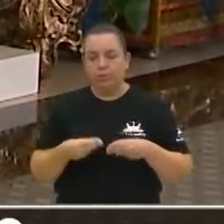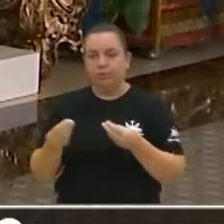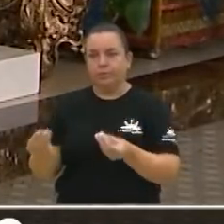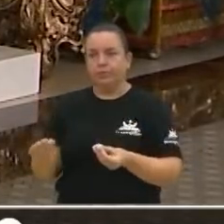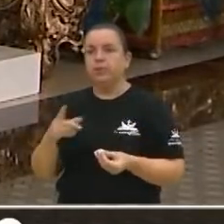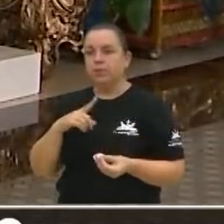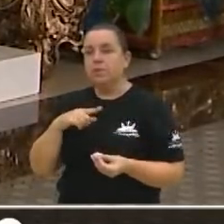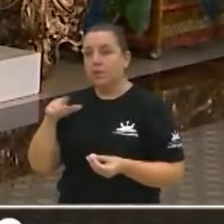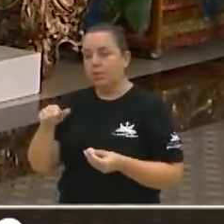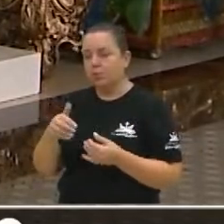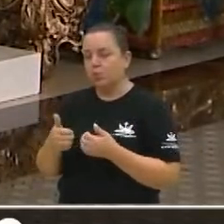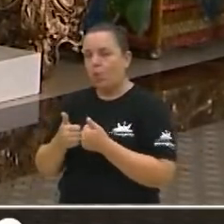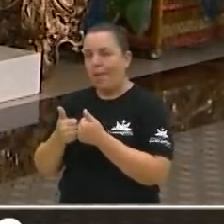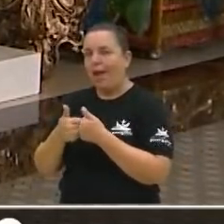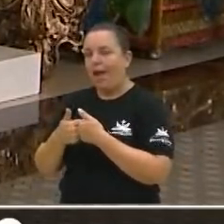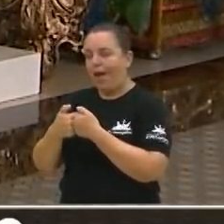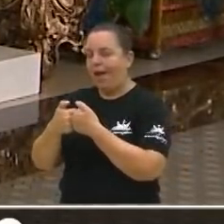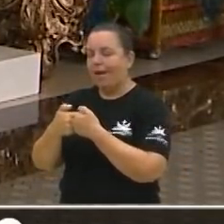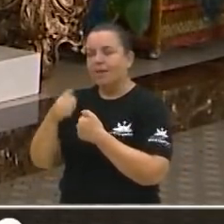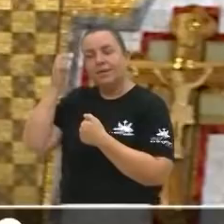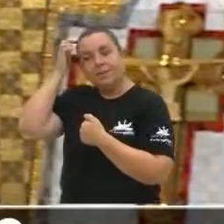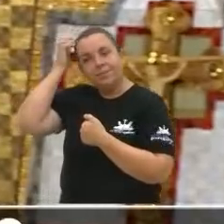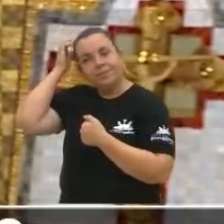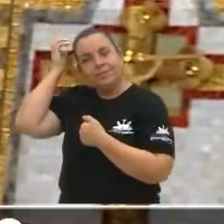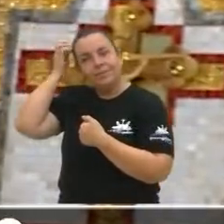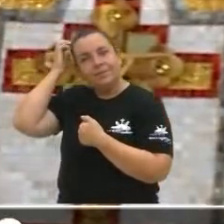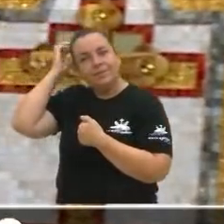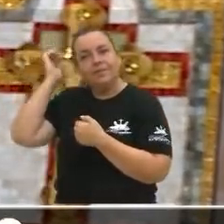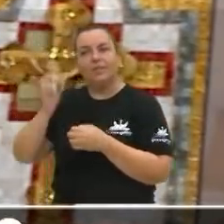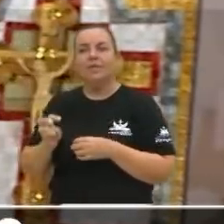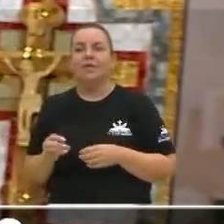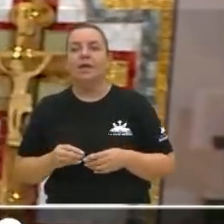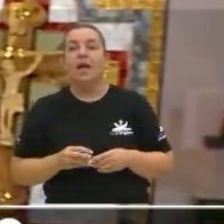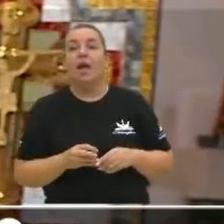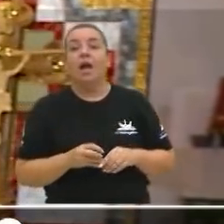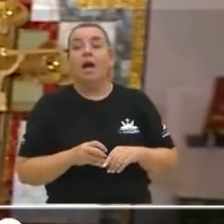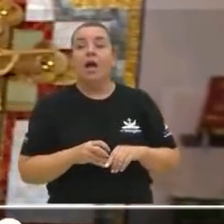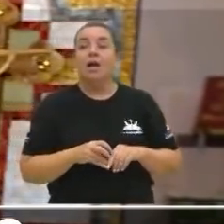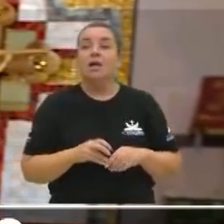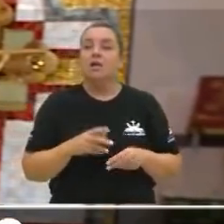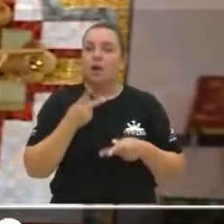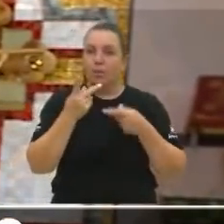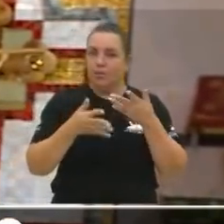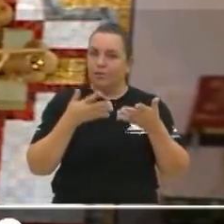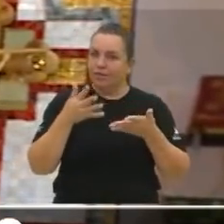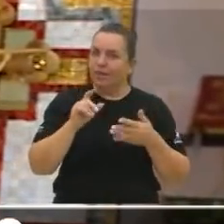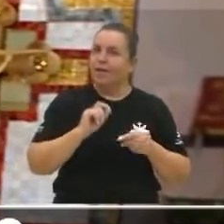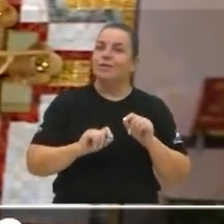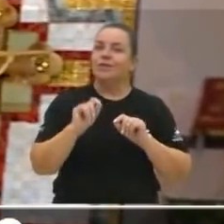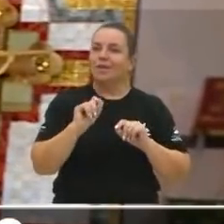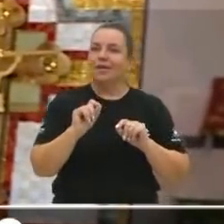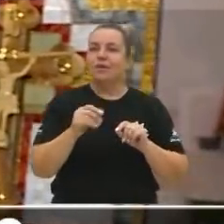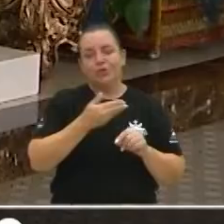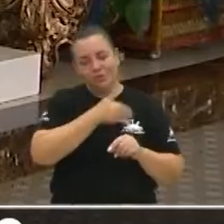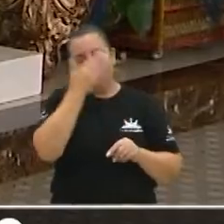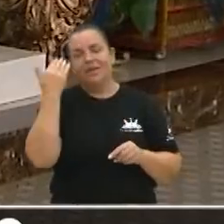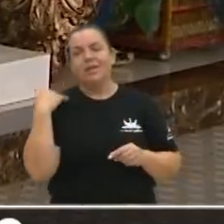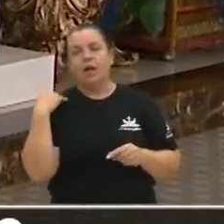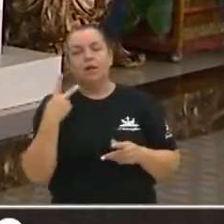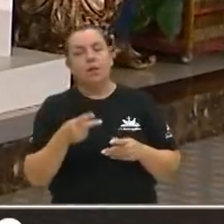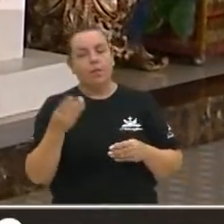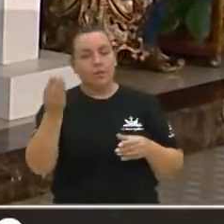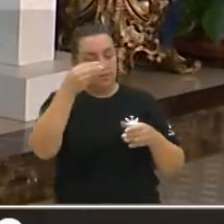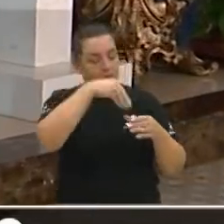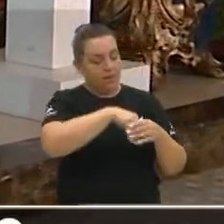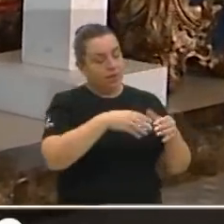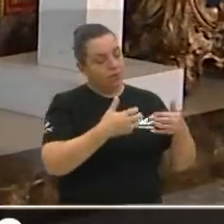trouxe que nós temos uma um exemplo de é para falar de Nossa Senhora e eu dizia